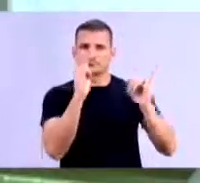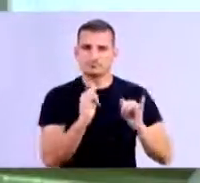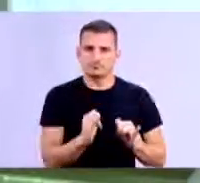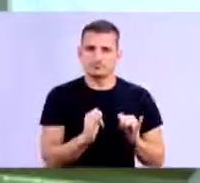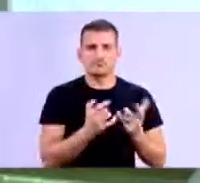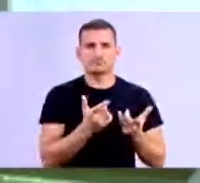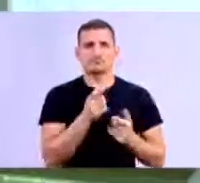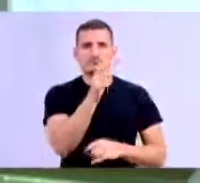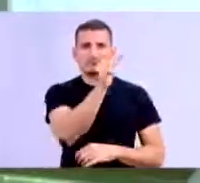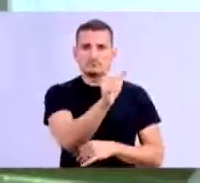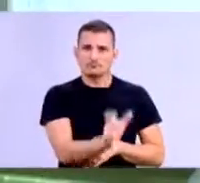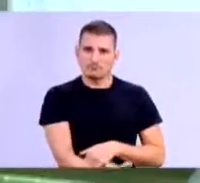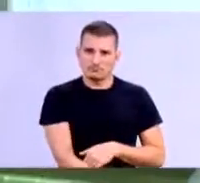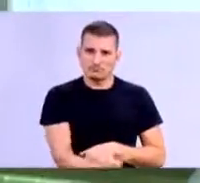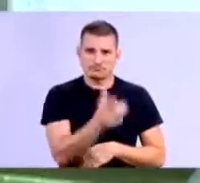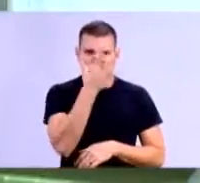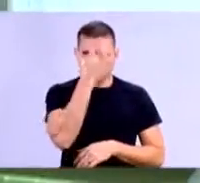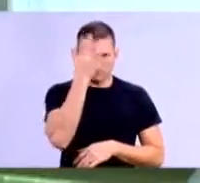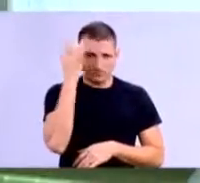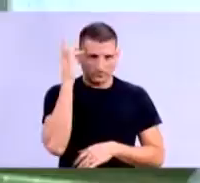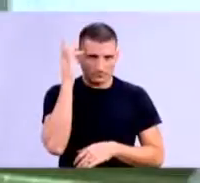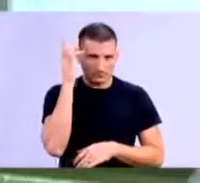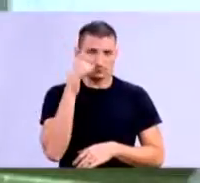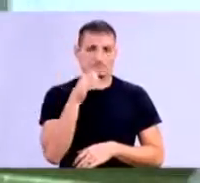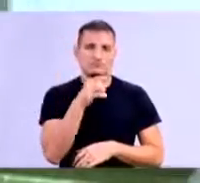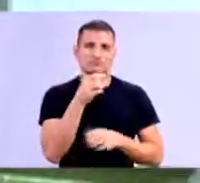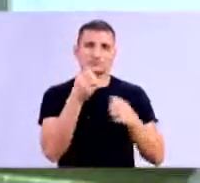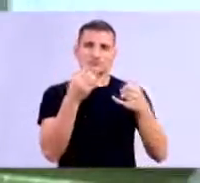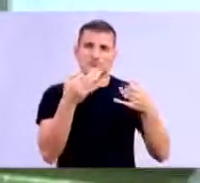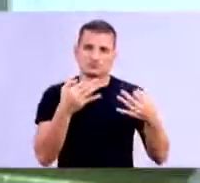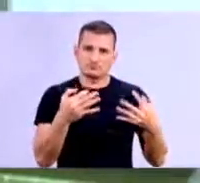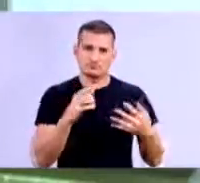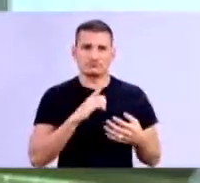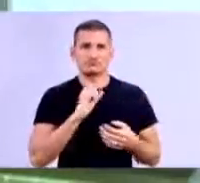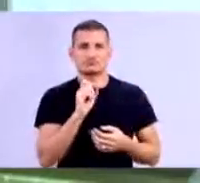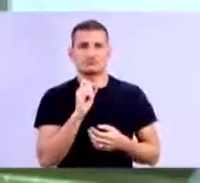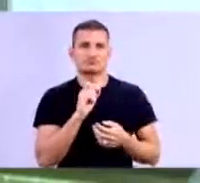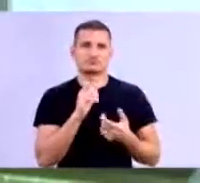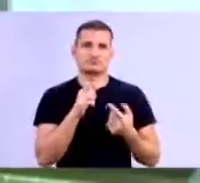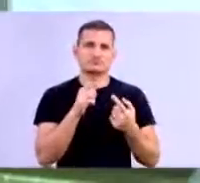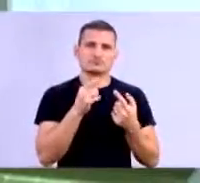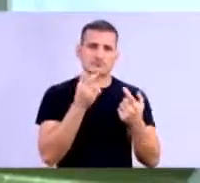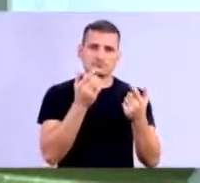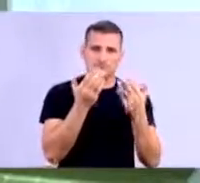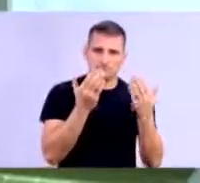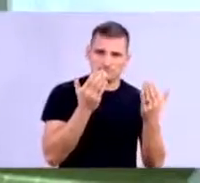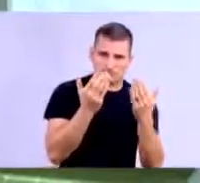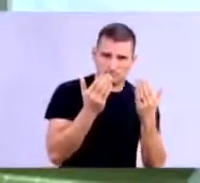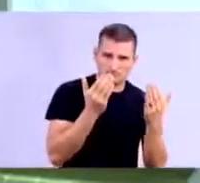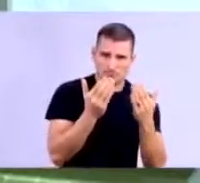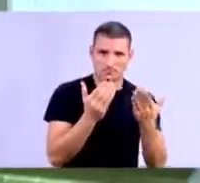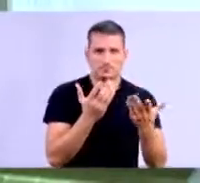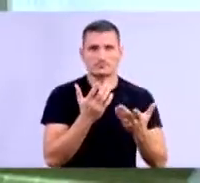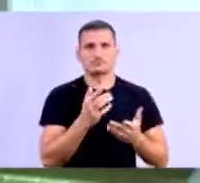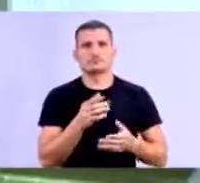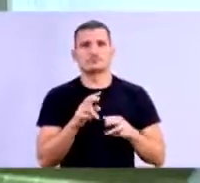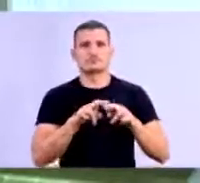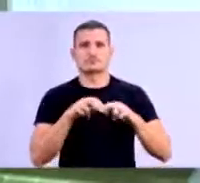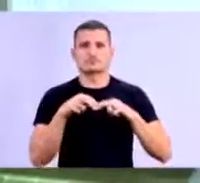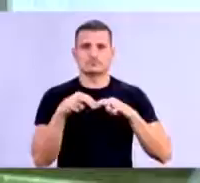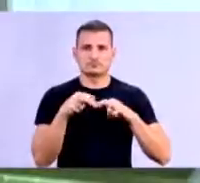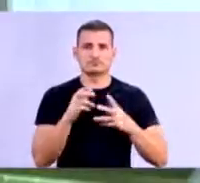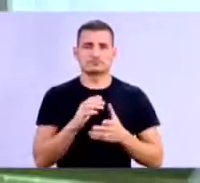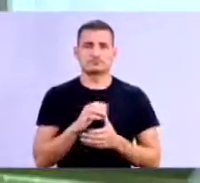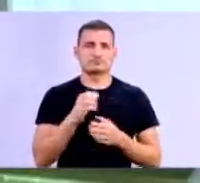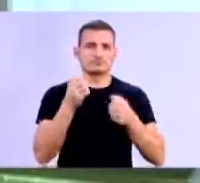uma pessoa, se essa descrição está relacionada ao psicológico de um personagem. Por isso que nós dizemos que